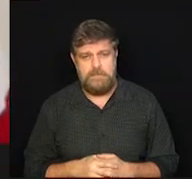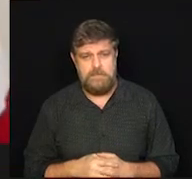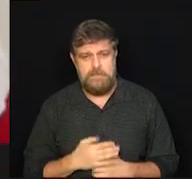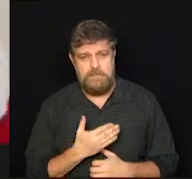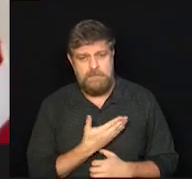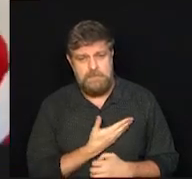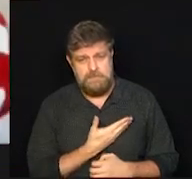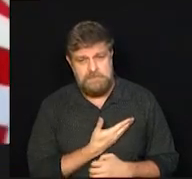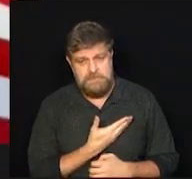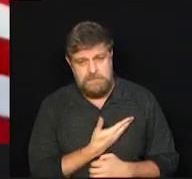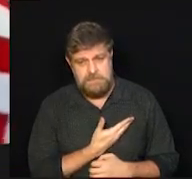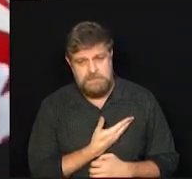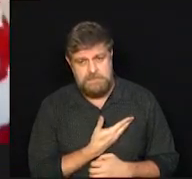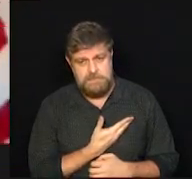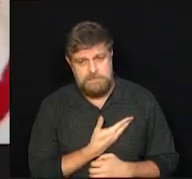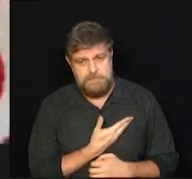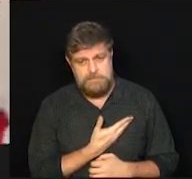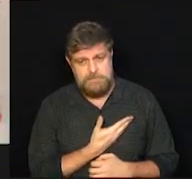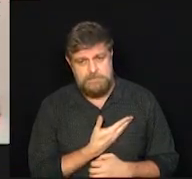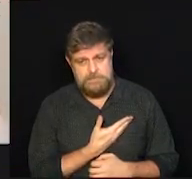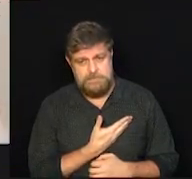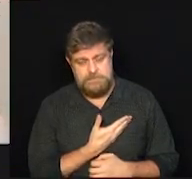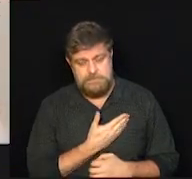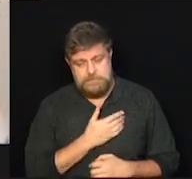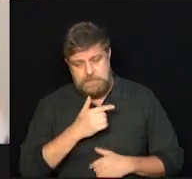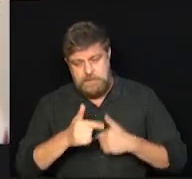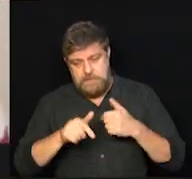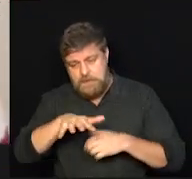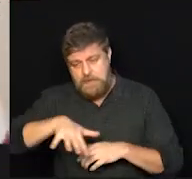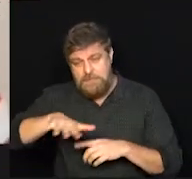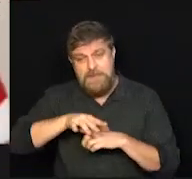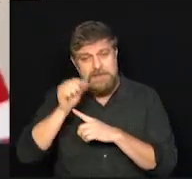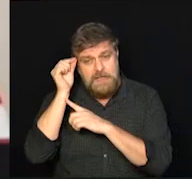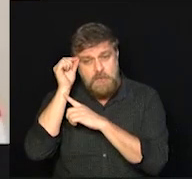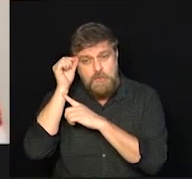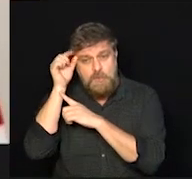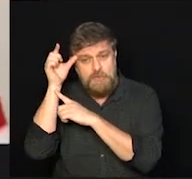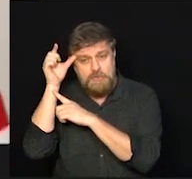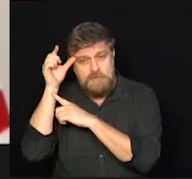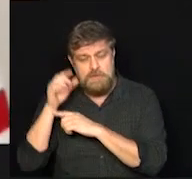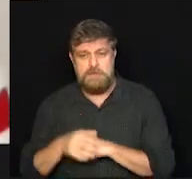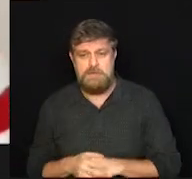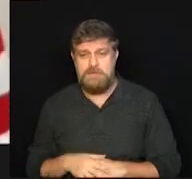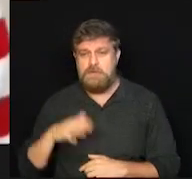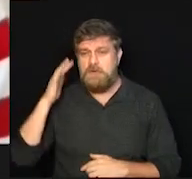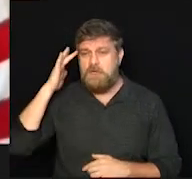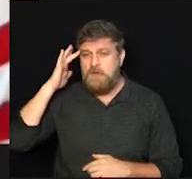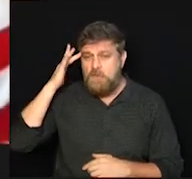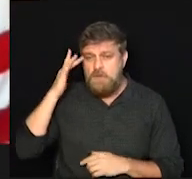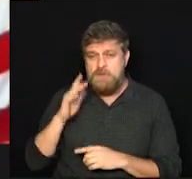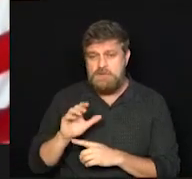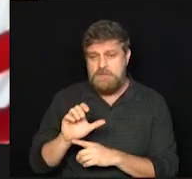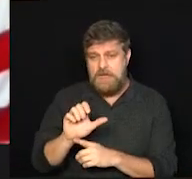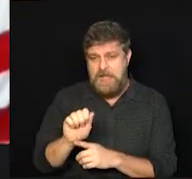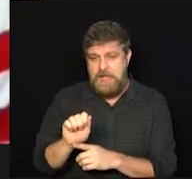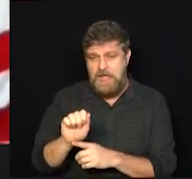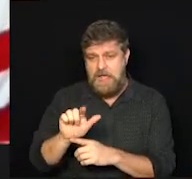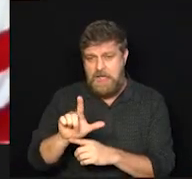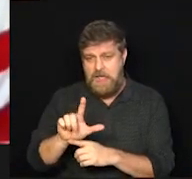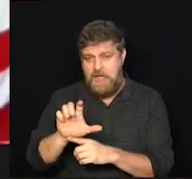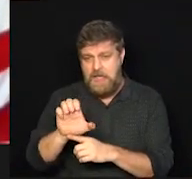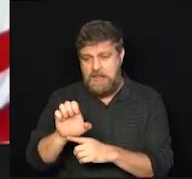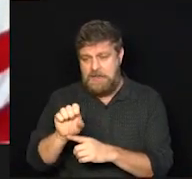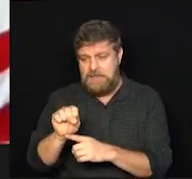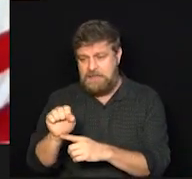aí colegas de criação cultural que tem um aqui acho que Alessandra colocou muito bem né as questões